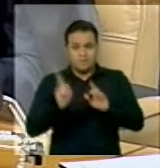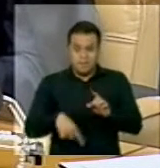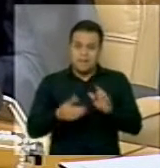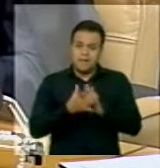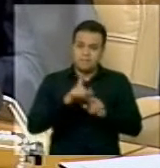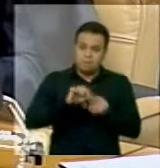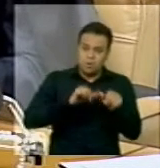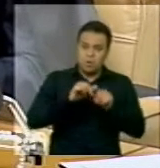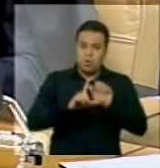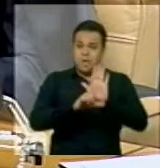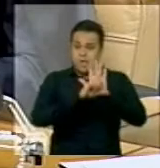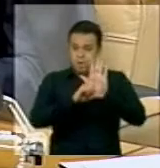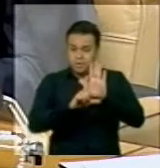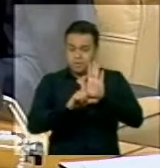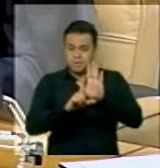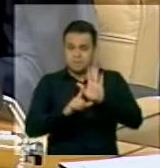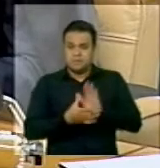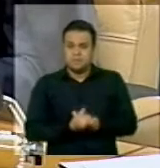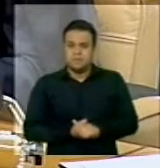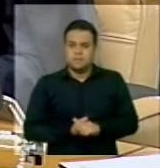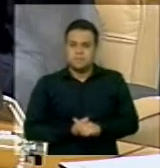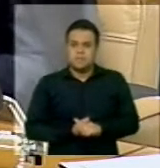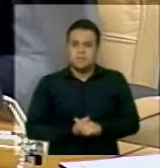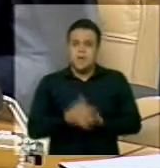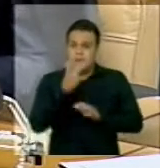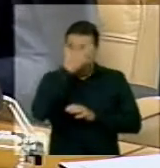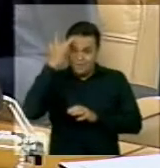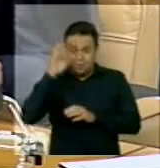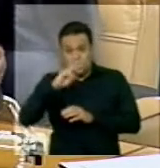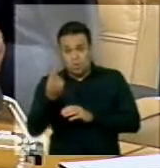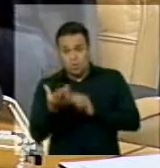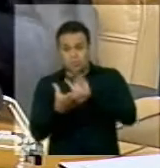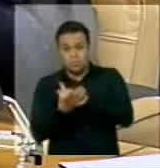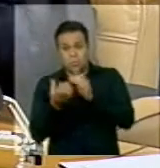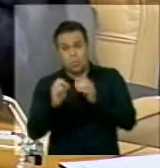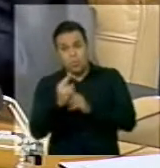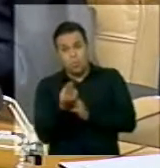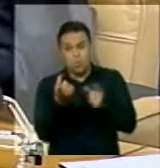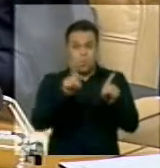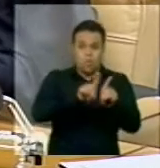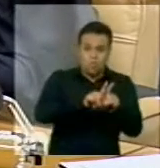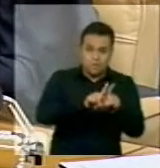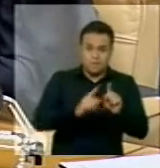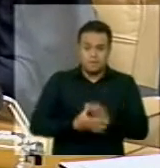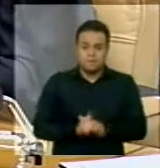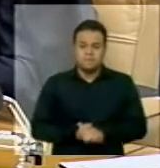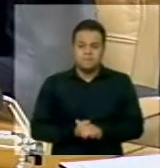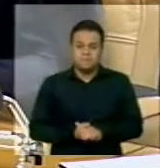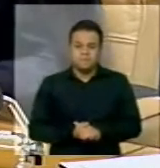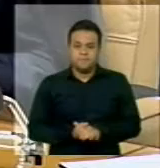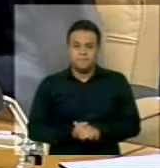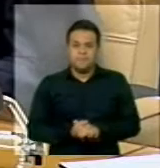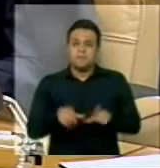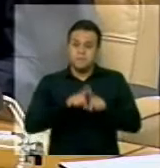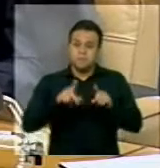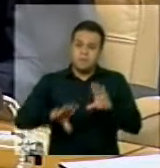ocupação ao próprio ocupante, seu cônjuge ou companheiro. Ocorre,